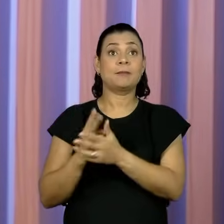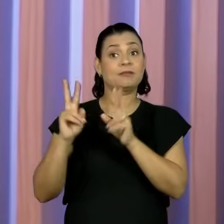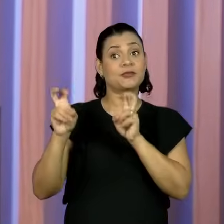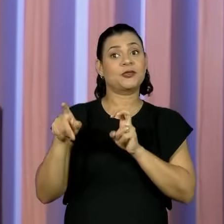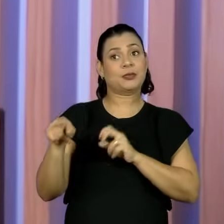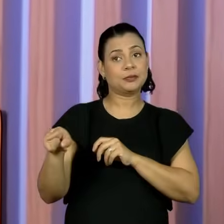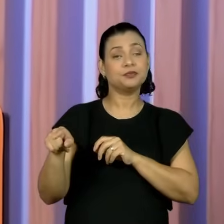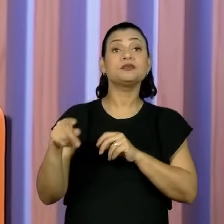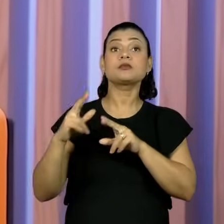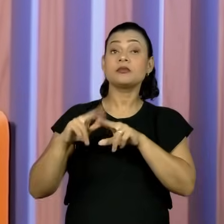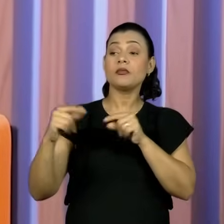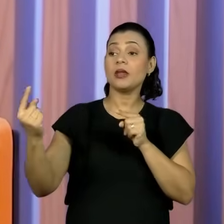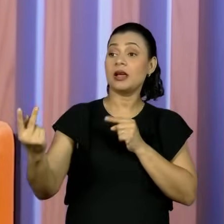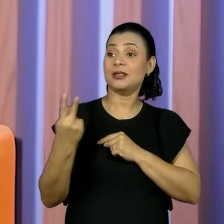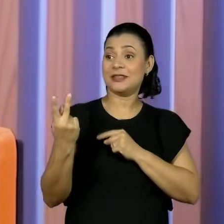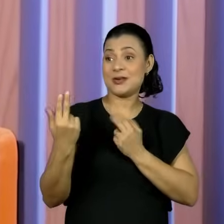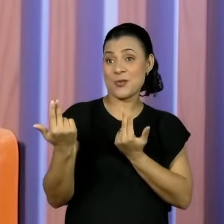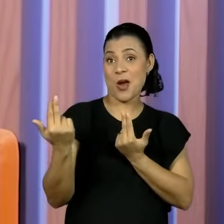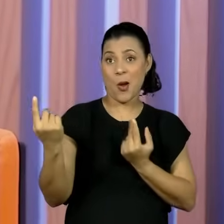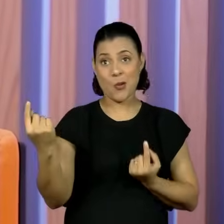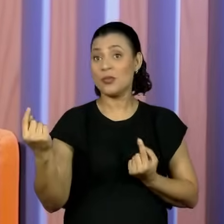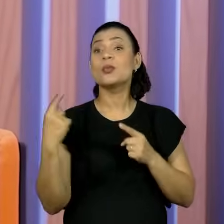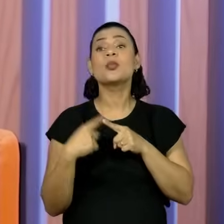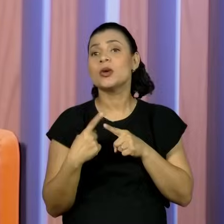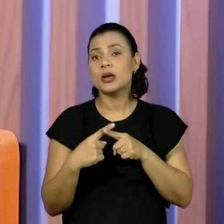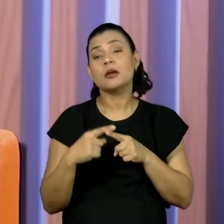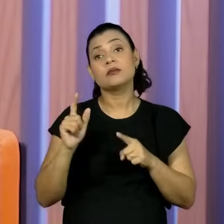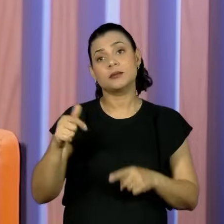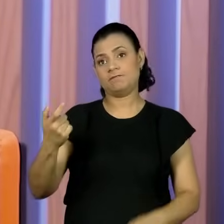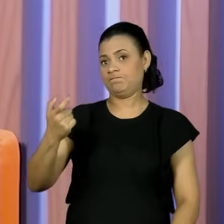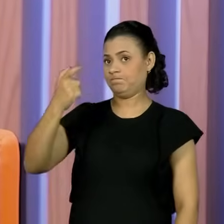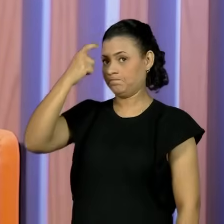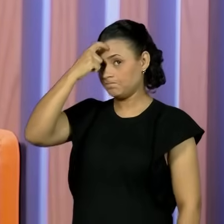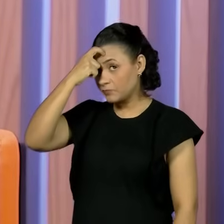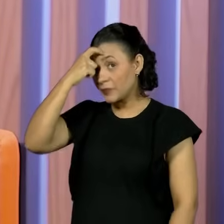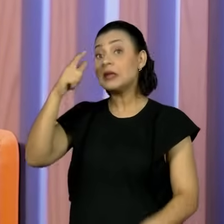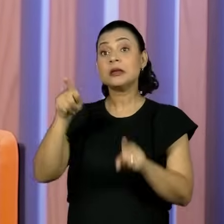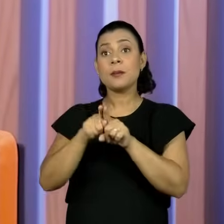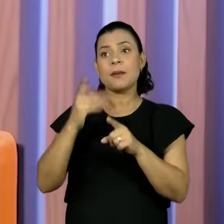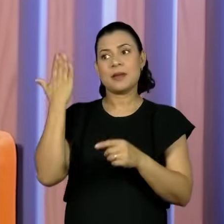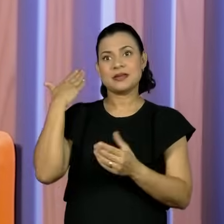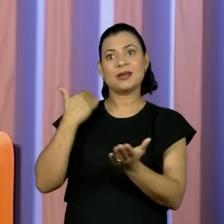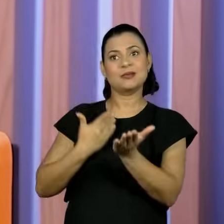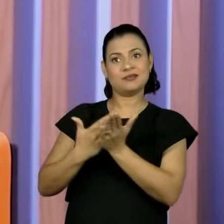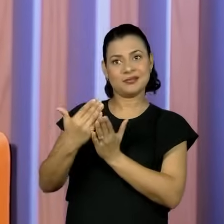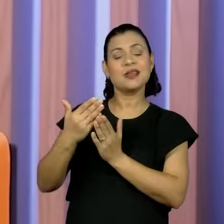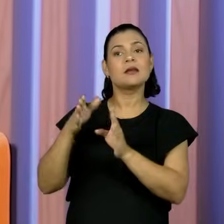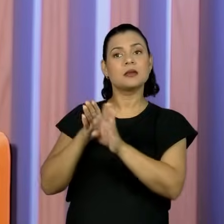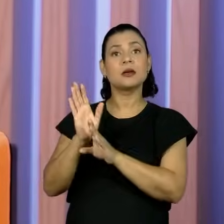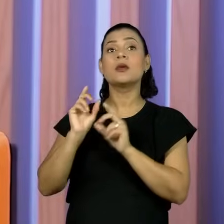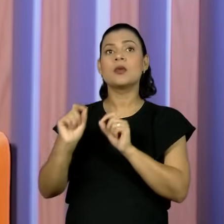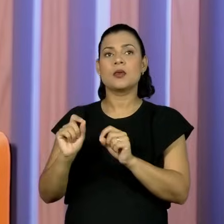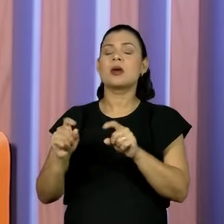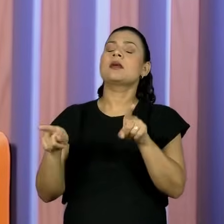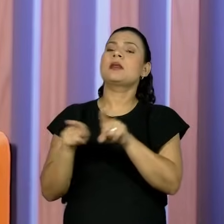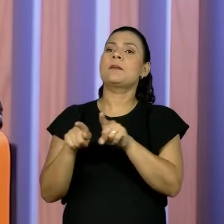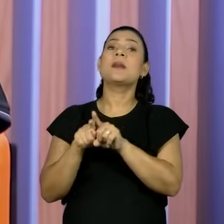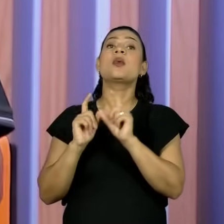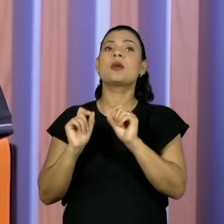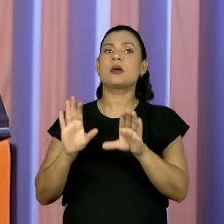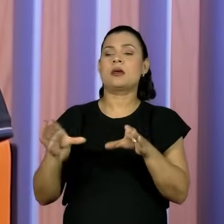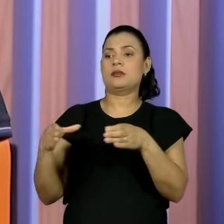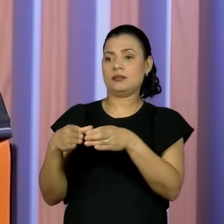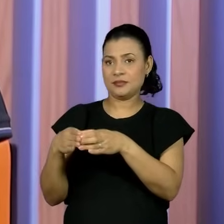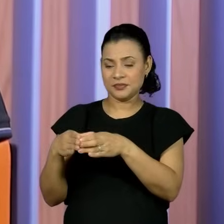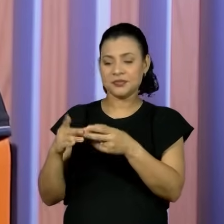o que a gente tem em comum é que a nossa consciência, como eu tinha falado no começo, de classe, raça e gênero, vem antes da gente